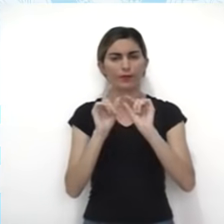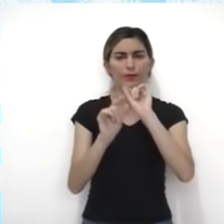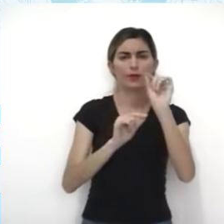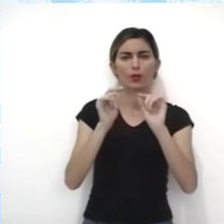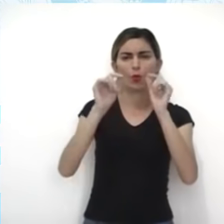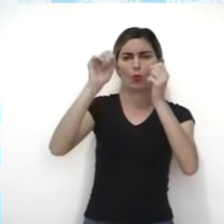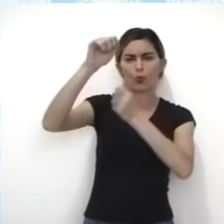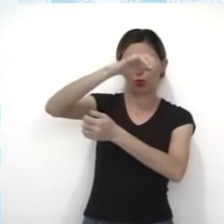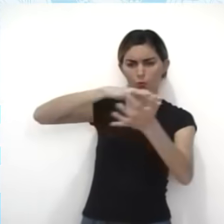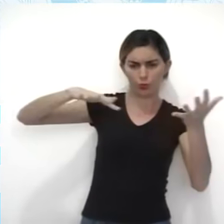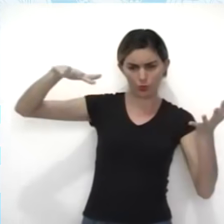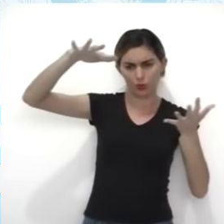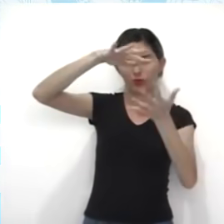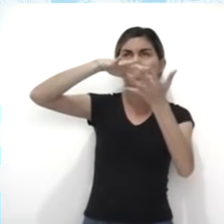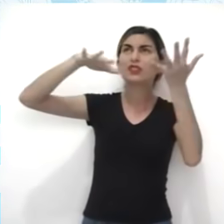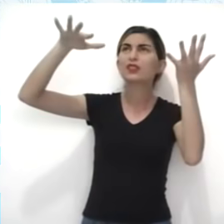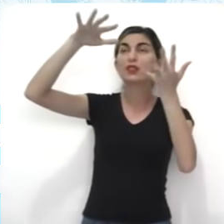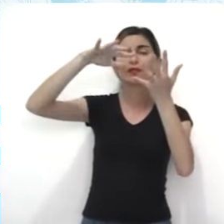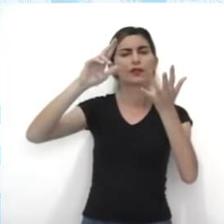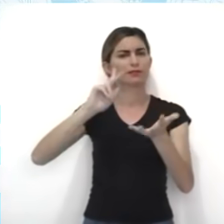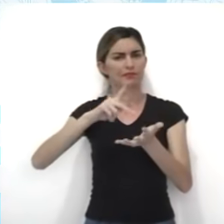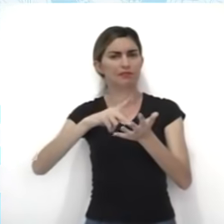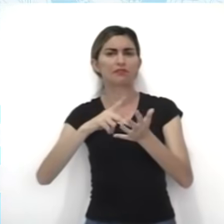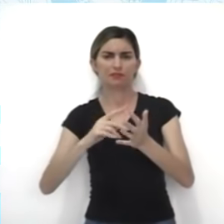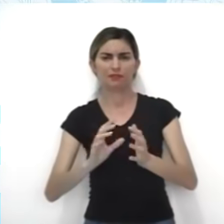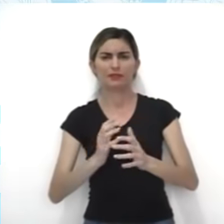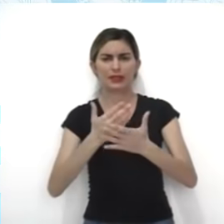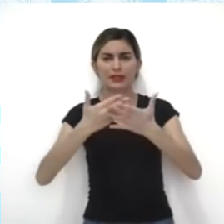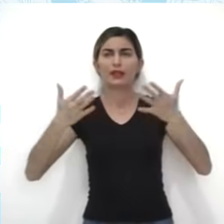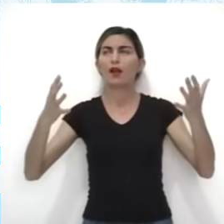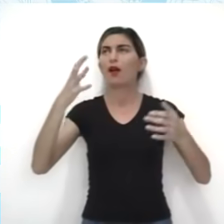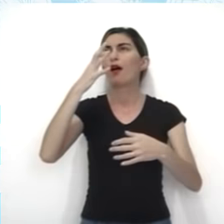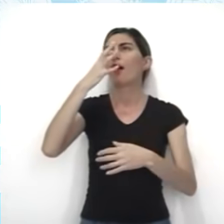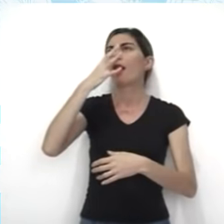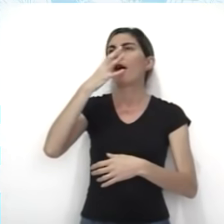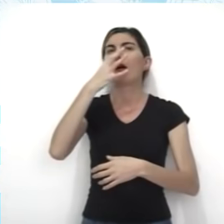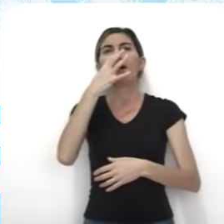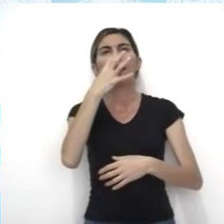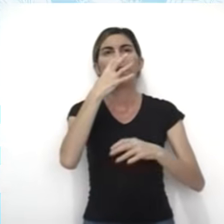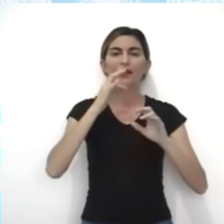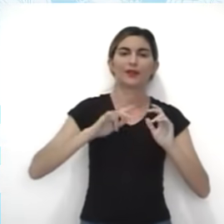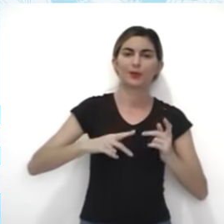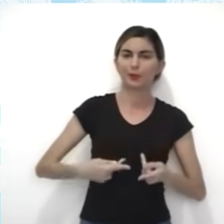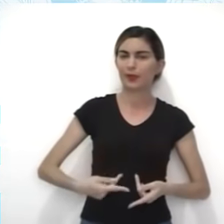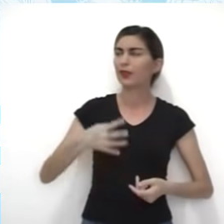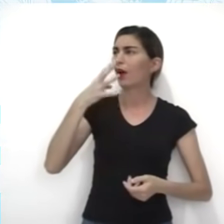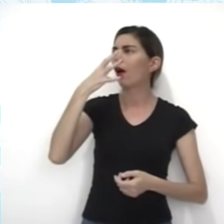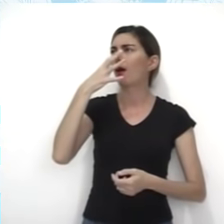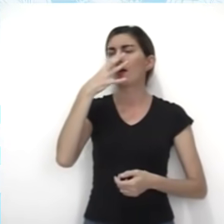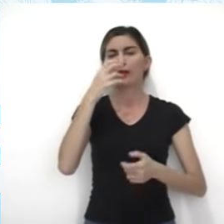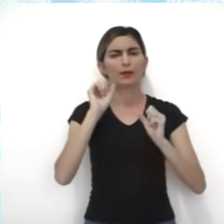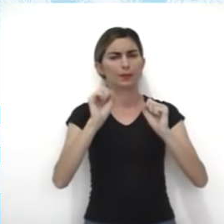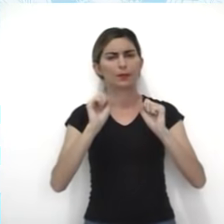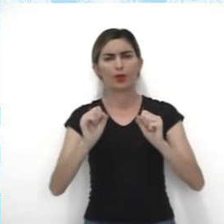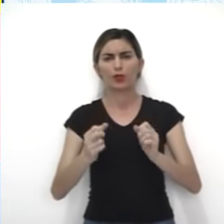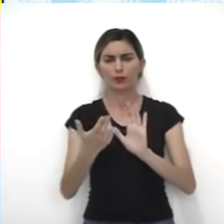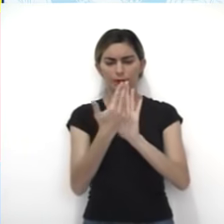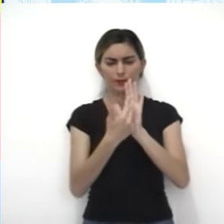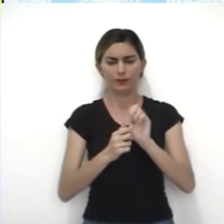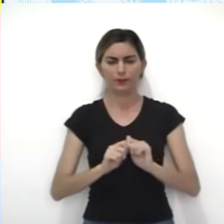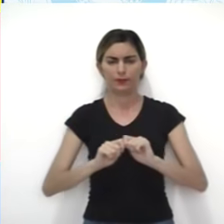do céu que universo realmente ele causa uma grande admiração no ser humano então nós podemos